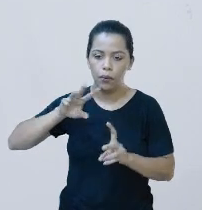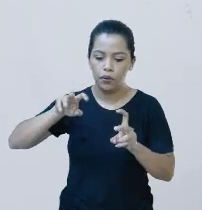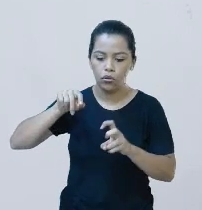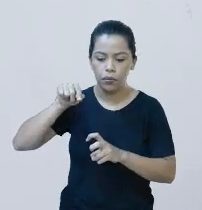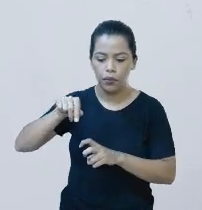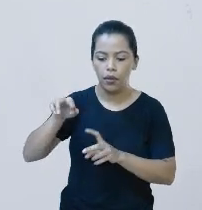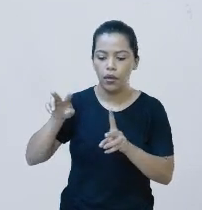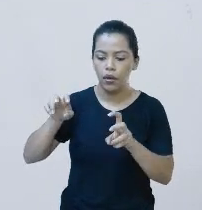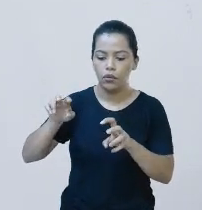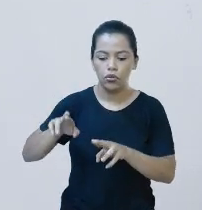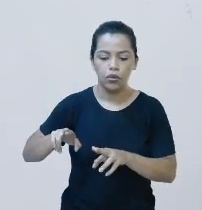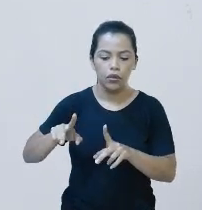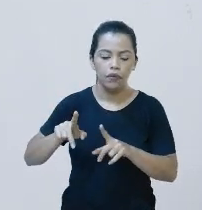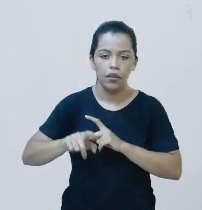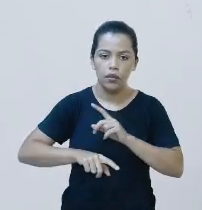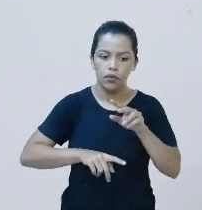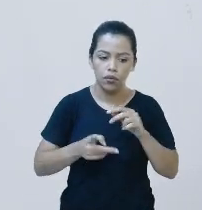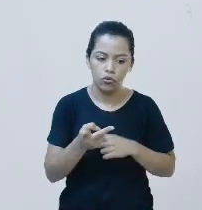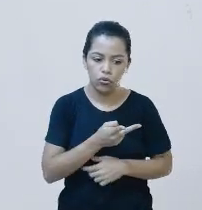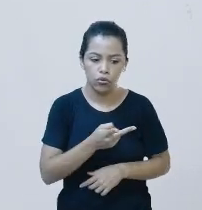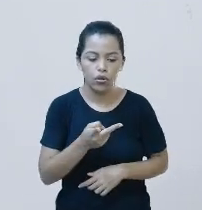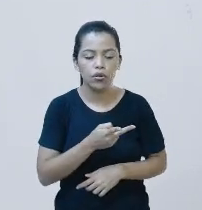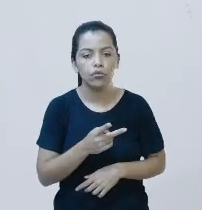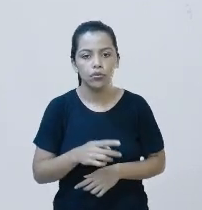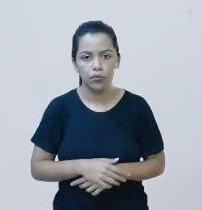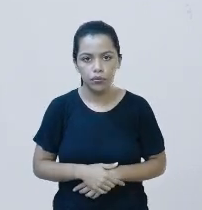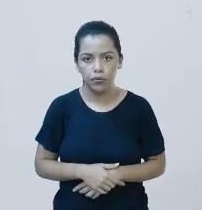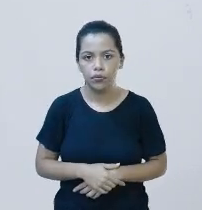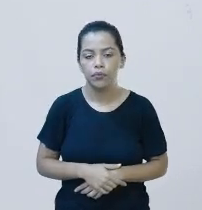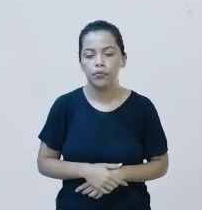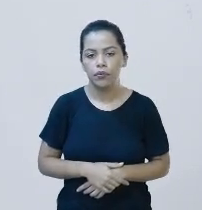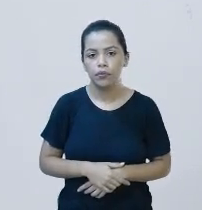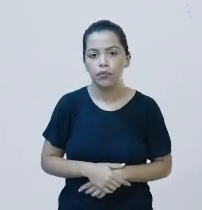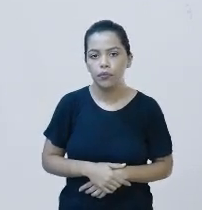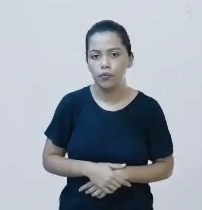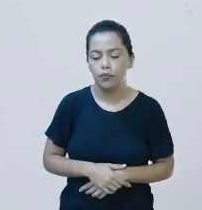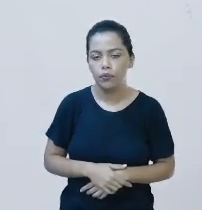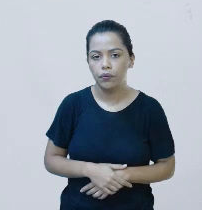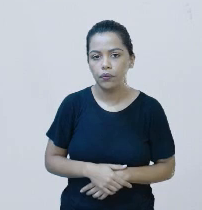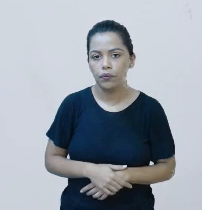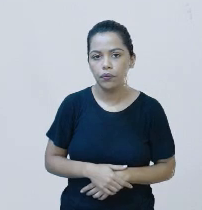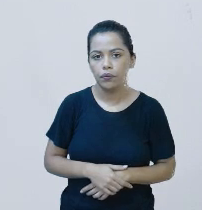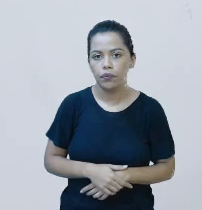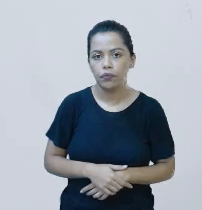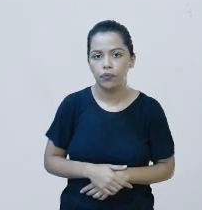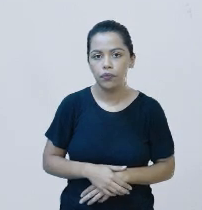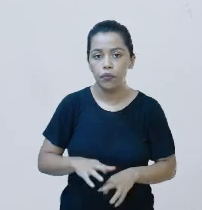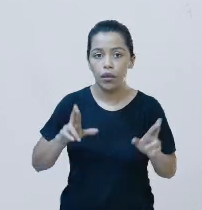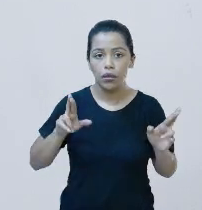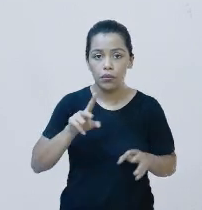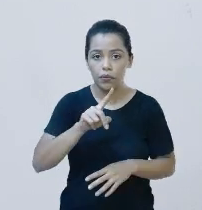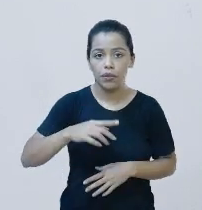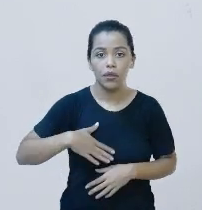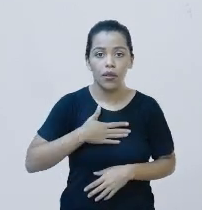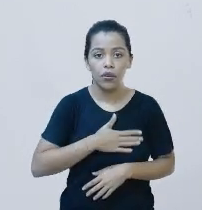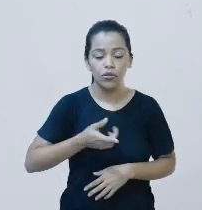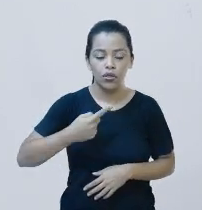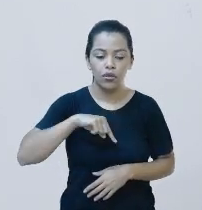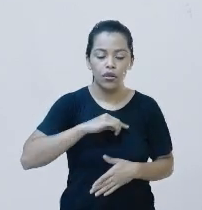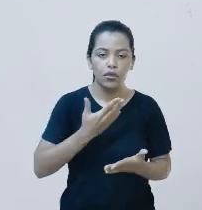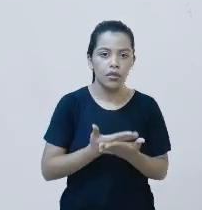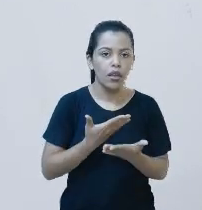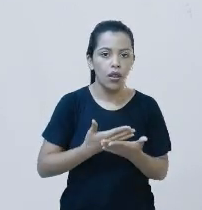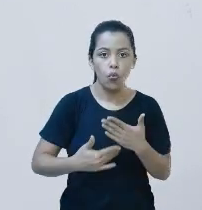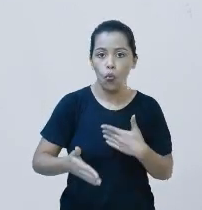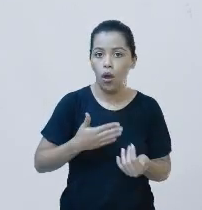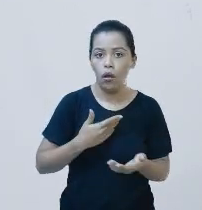assunto, diferentemente da notícia e da reportagem. Eu espero que vocês tenham gostado da nossa aula.